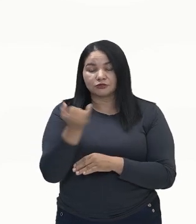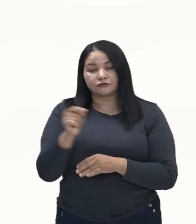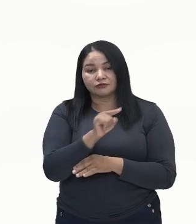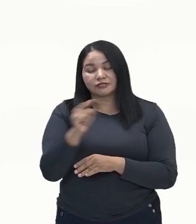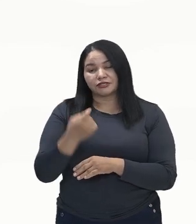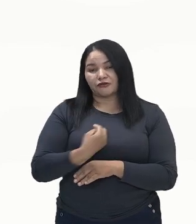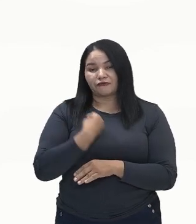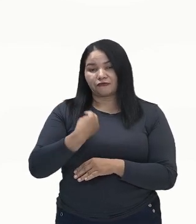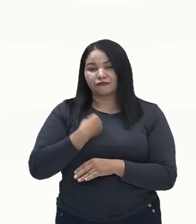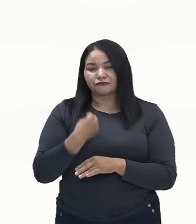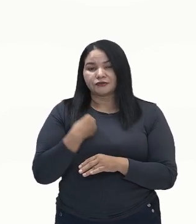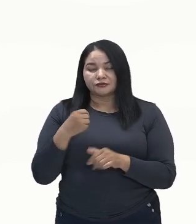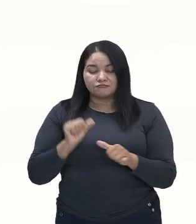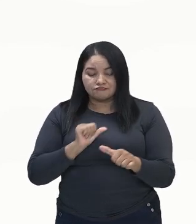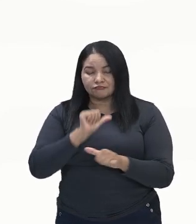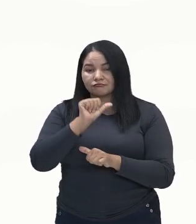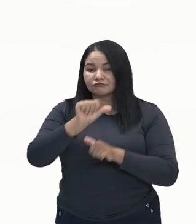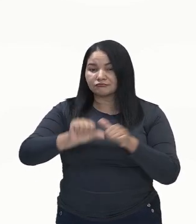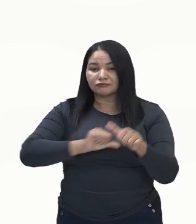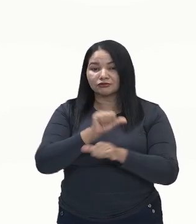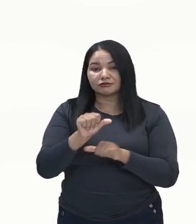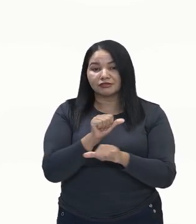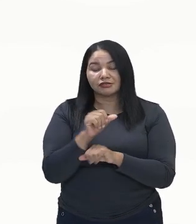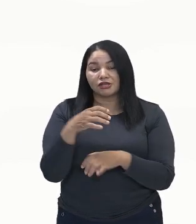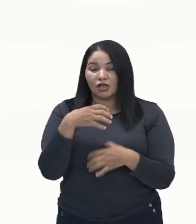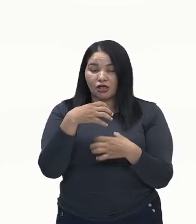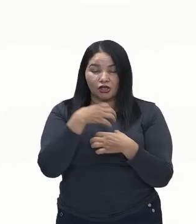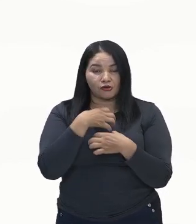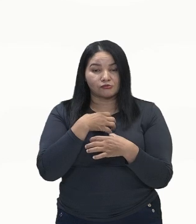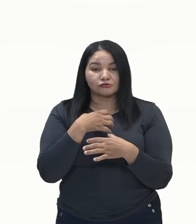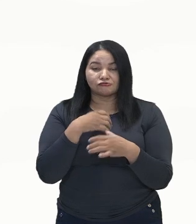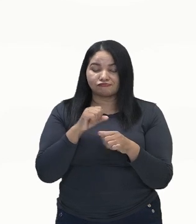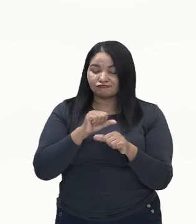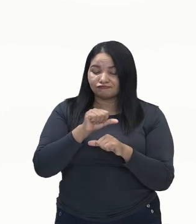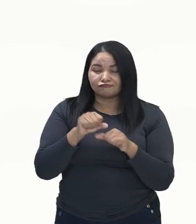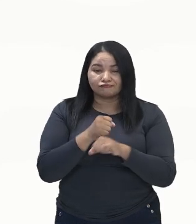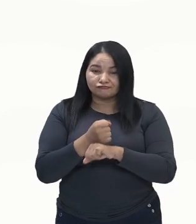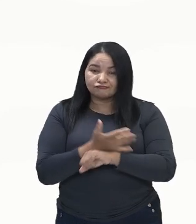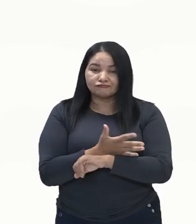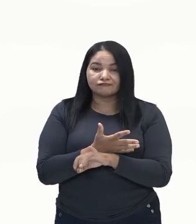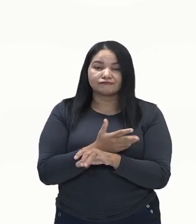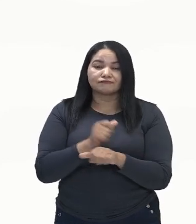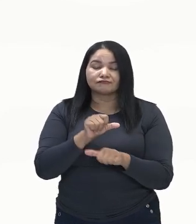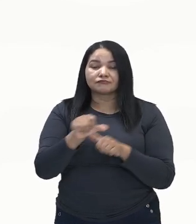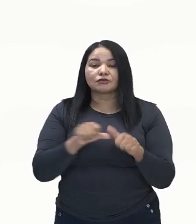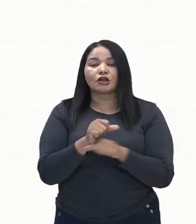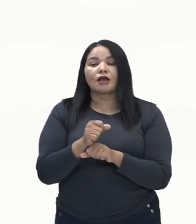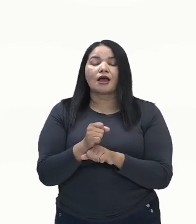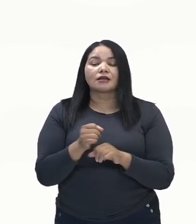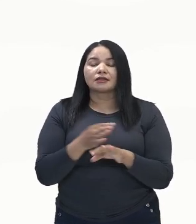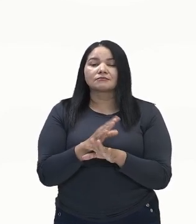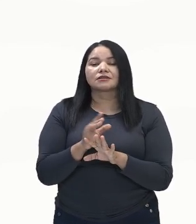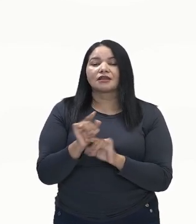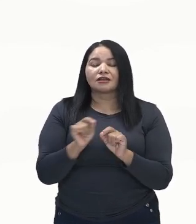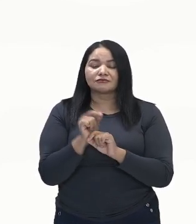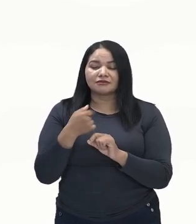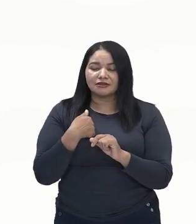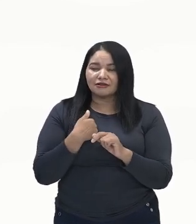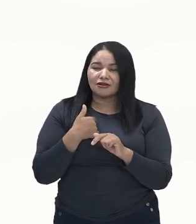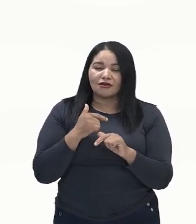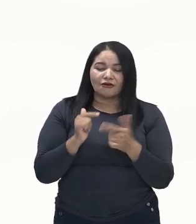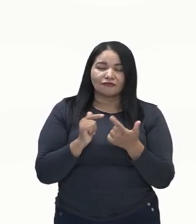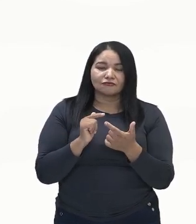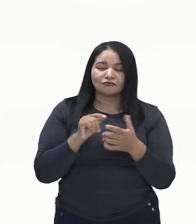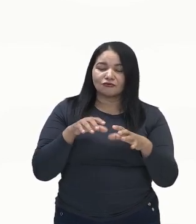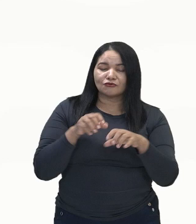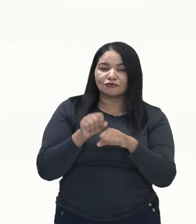vivendo uma transição que mexe muito com o emocional. Terminando a educação básica, o que fazer depois que eu concluir o ensino médio? A ideia